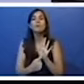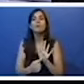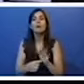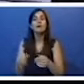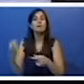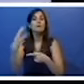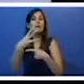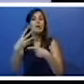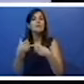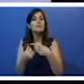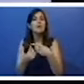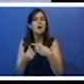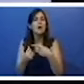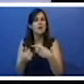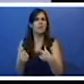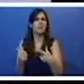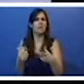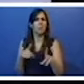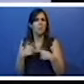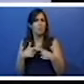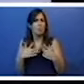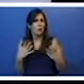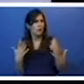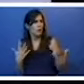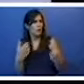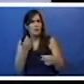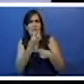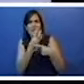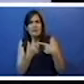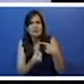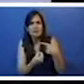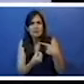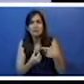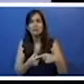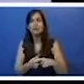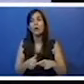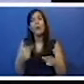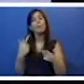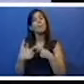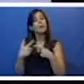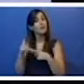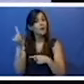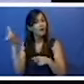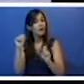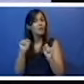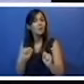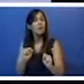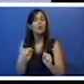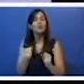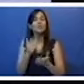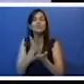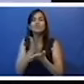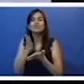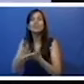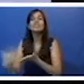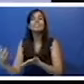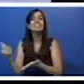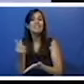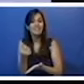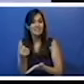cestos muito bem porque o hexágono ele pode tecido dividido em seis